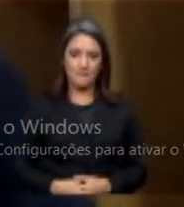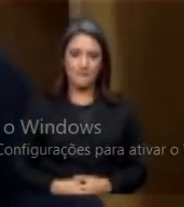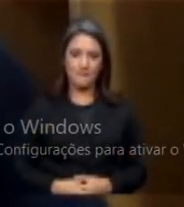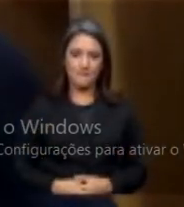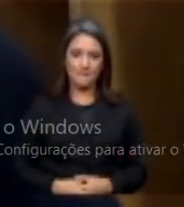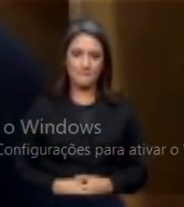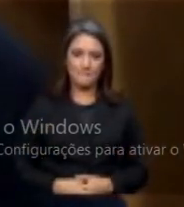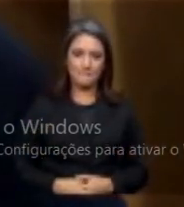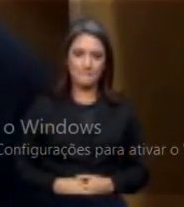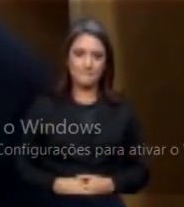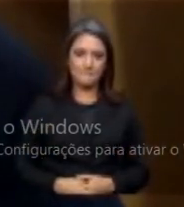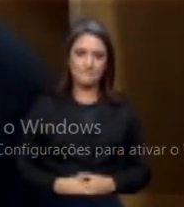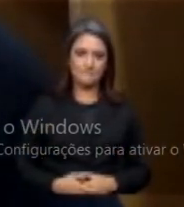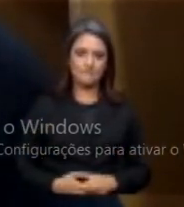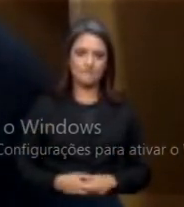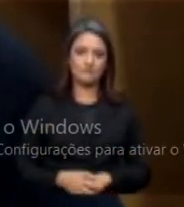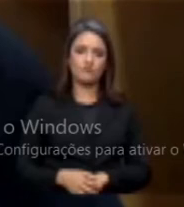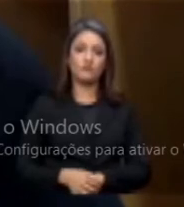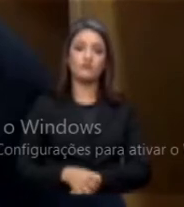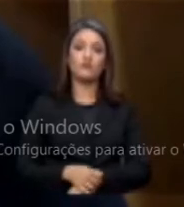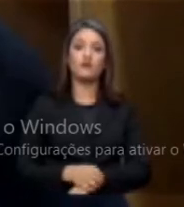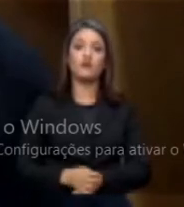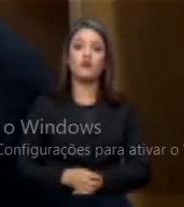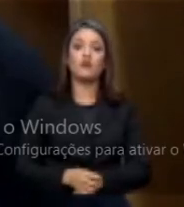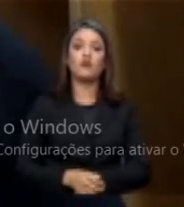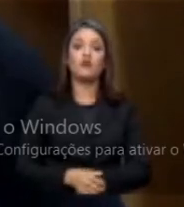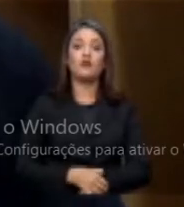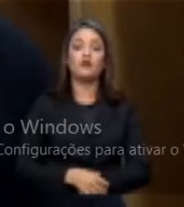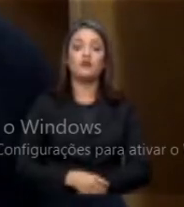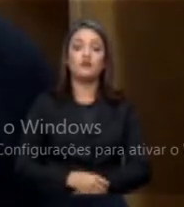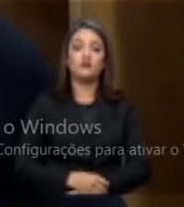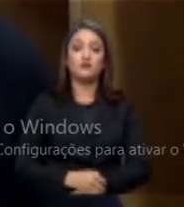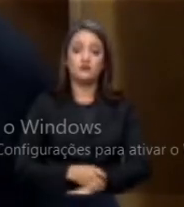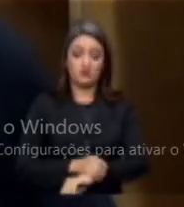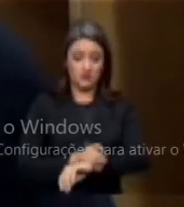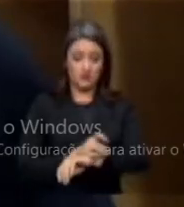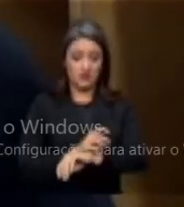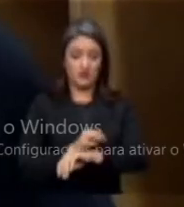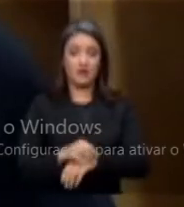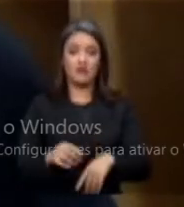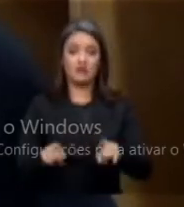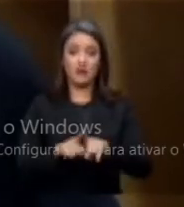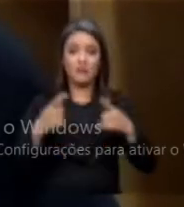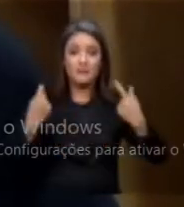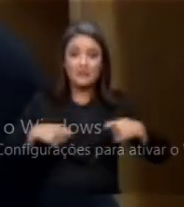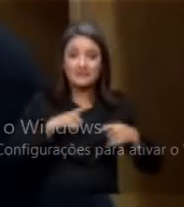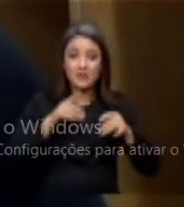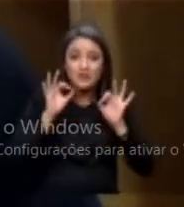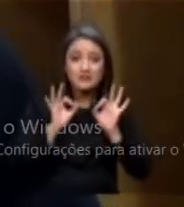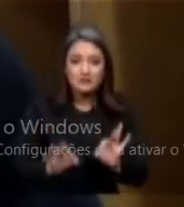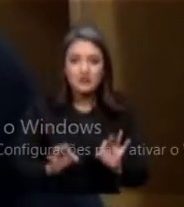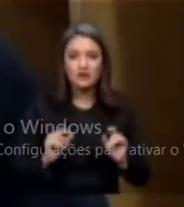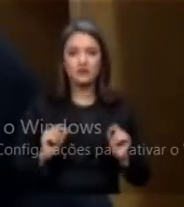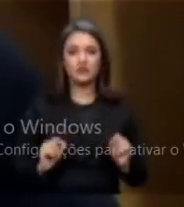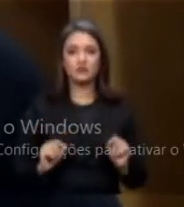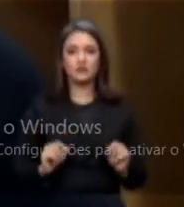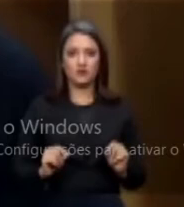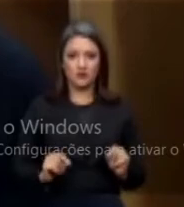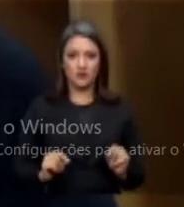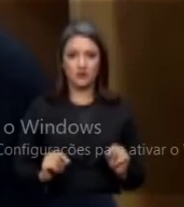caminho, é necessário termos uma certeza, e é isso que se espera de hoje, sobre a presunção